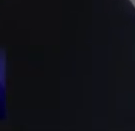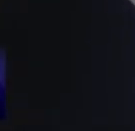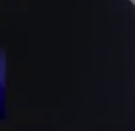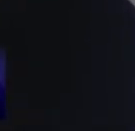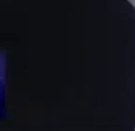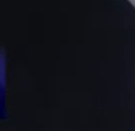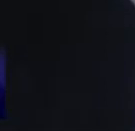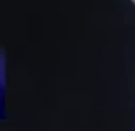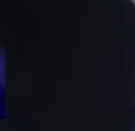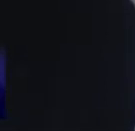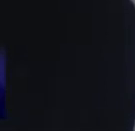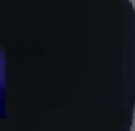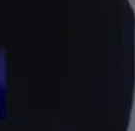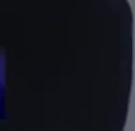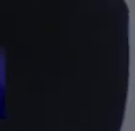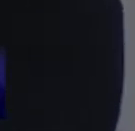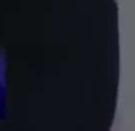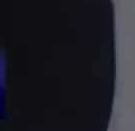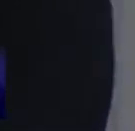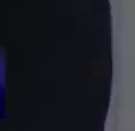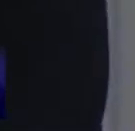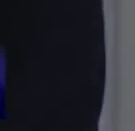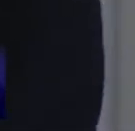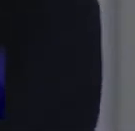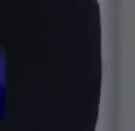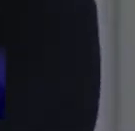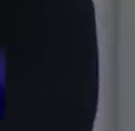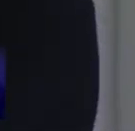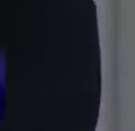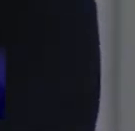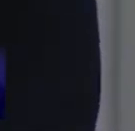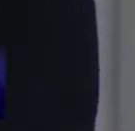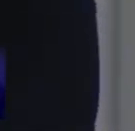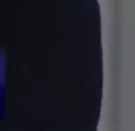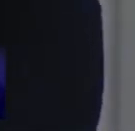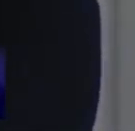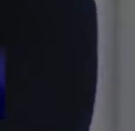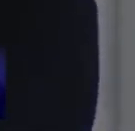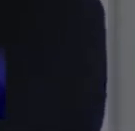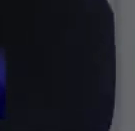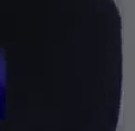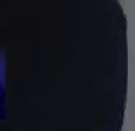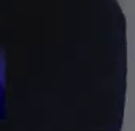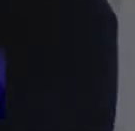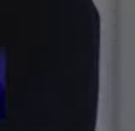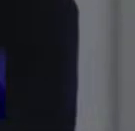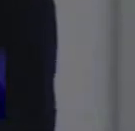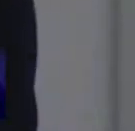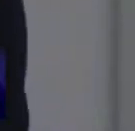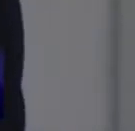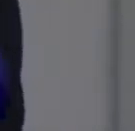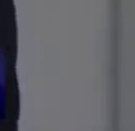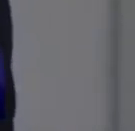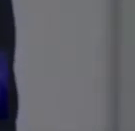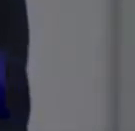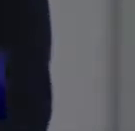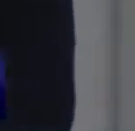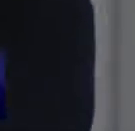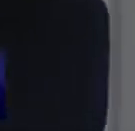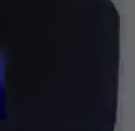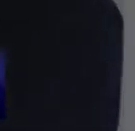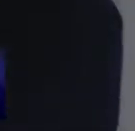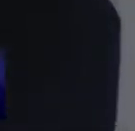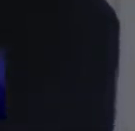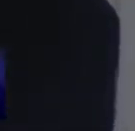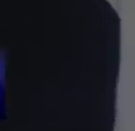para o pessoal ir na comissão para nos dar uma explicação, porque não tem lógica. Você coloca o nome da pessoa, às vezes traz até a pessoa